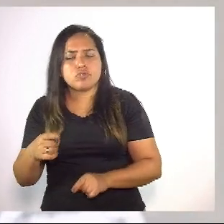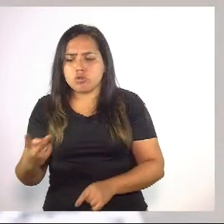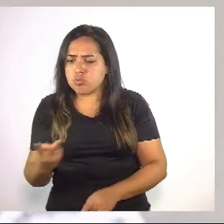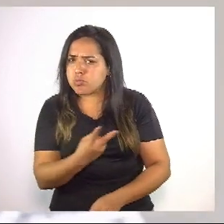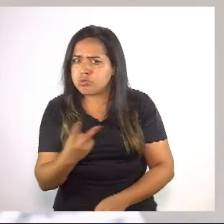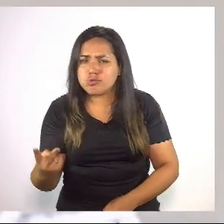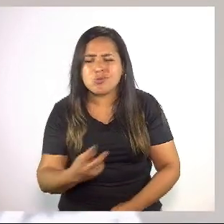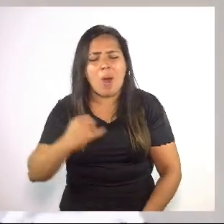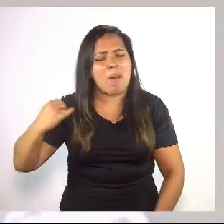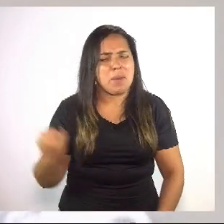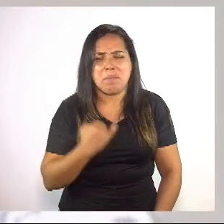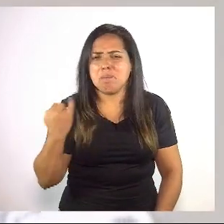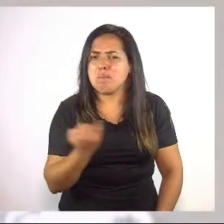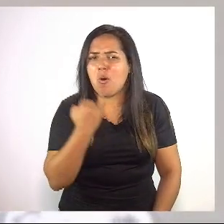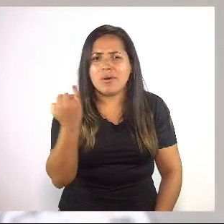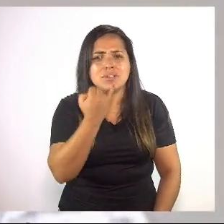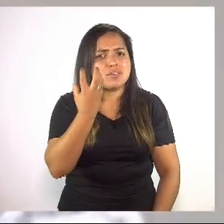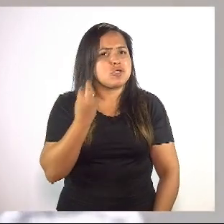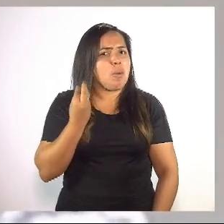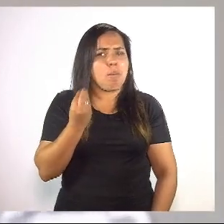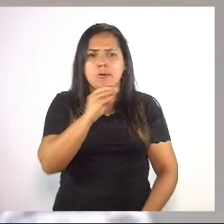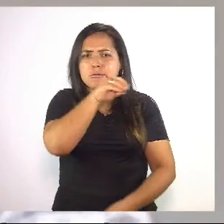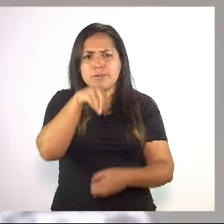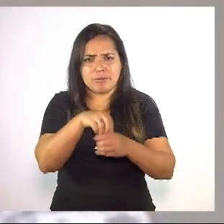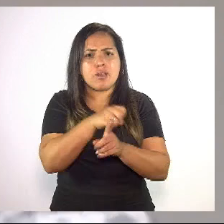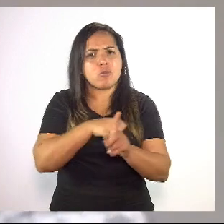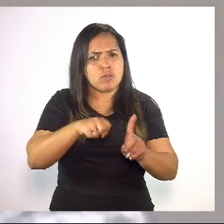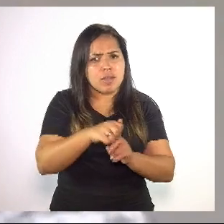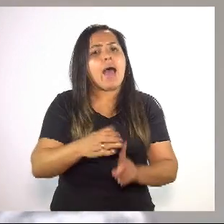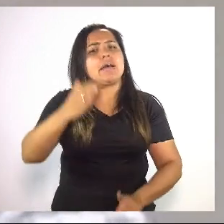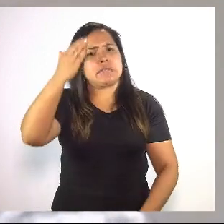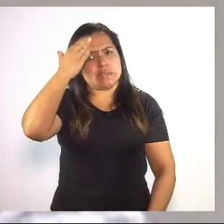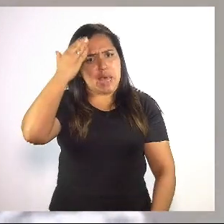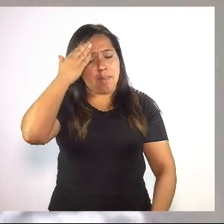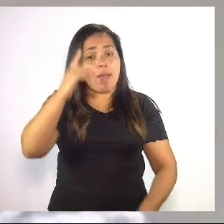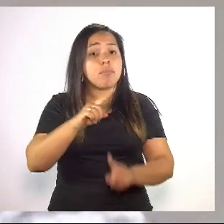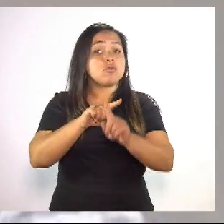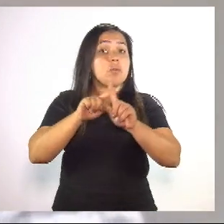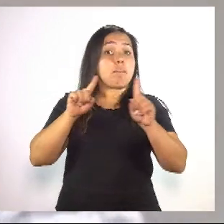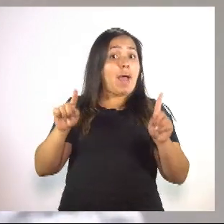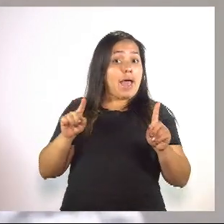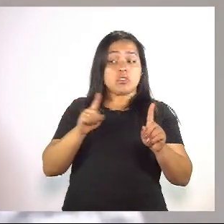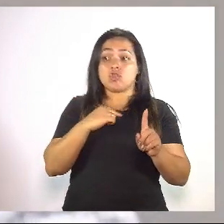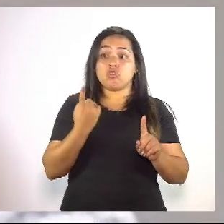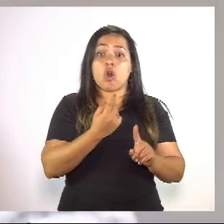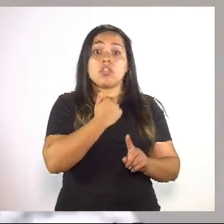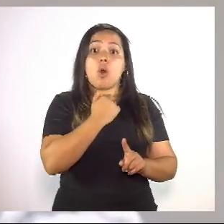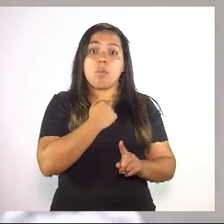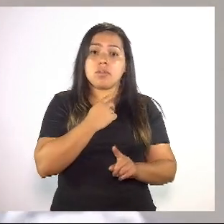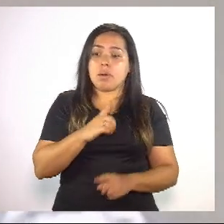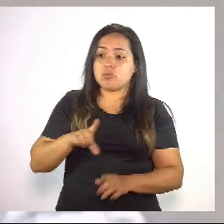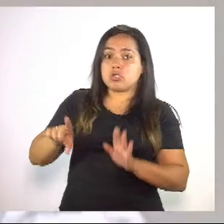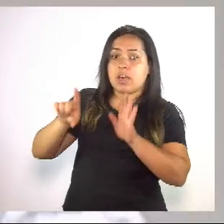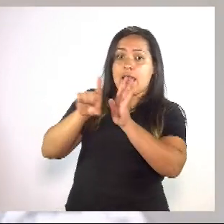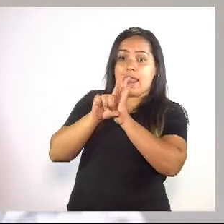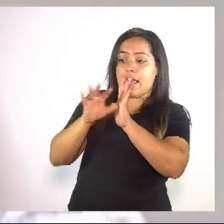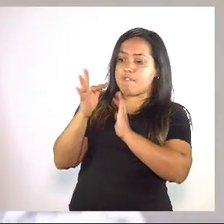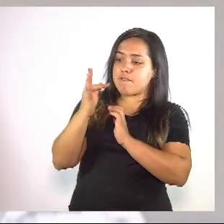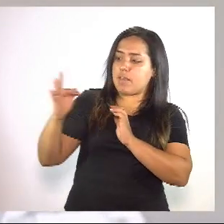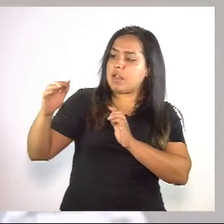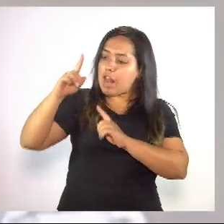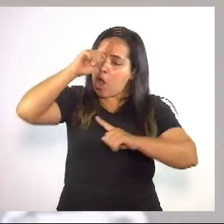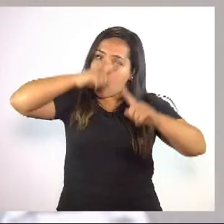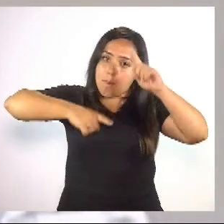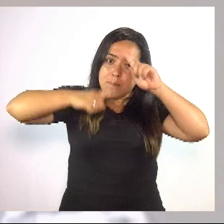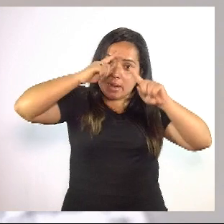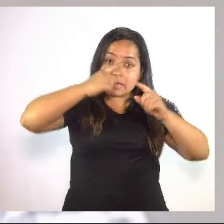absolutamente relevantes e importantes, nós não podemos permitir que o governo federal nos diga o que fazer com os